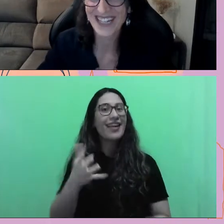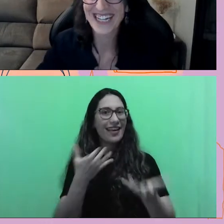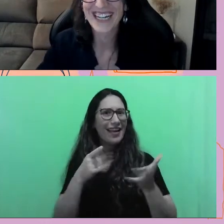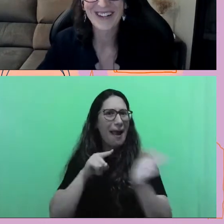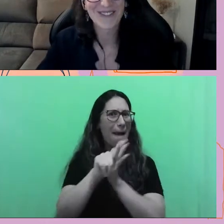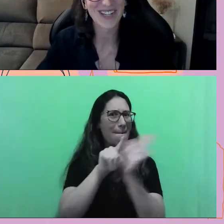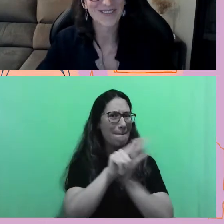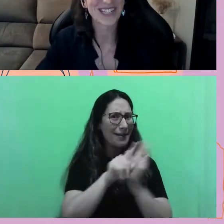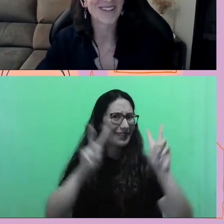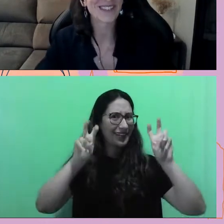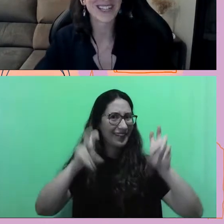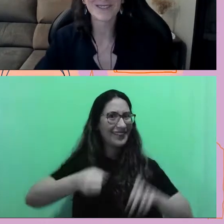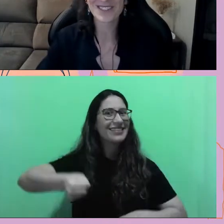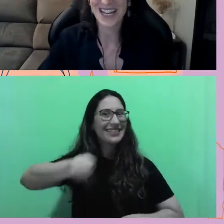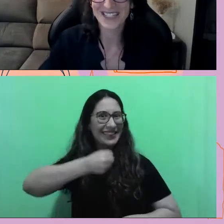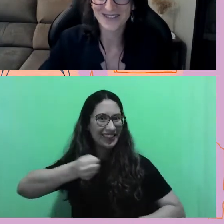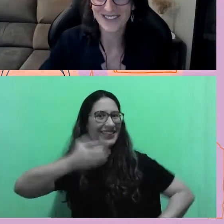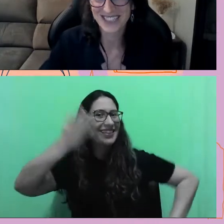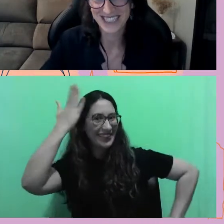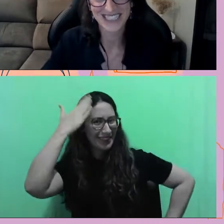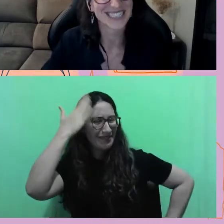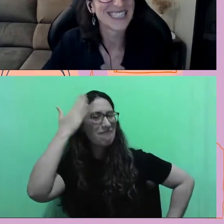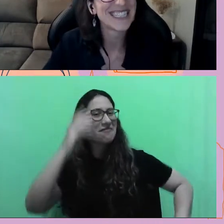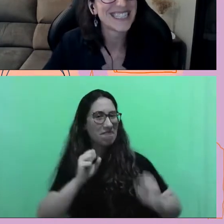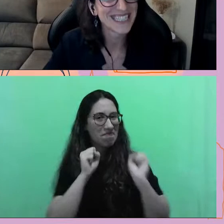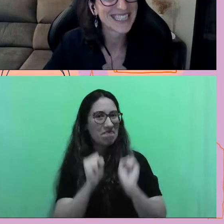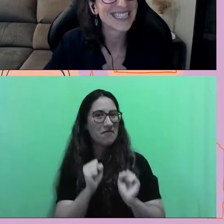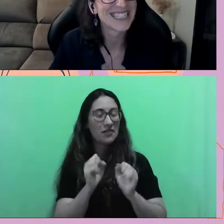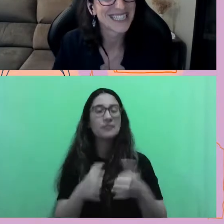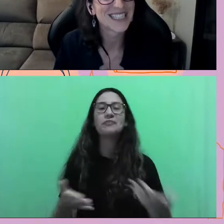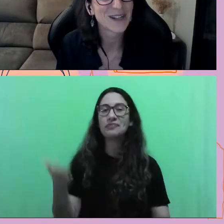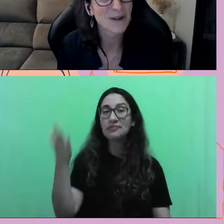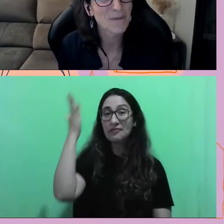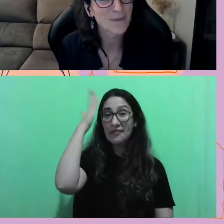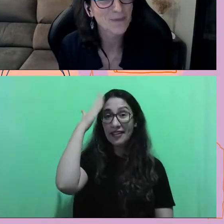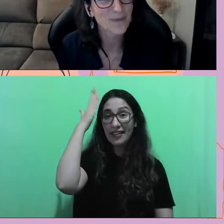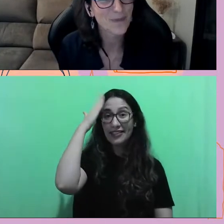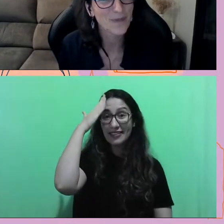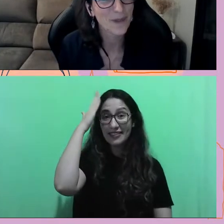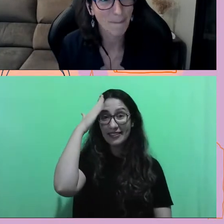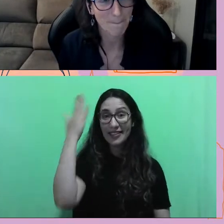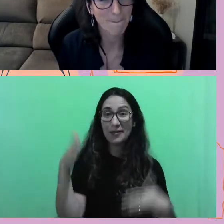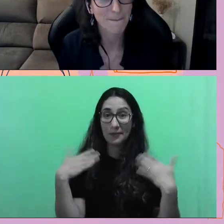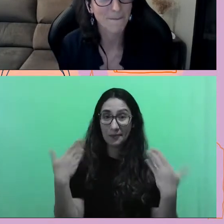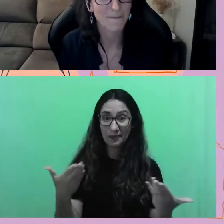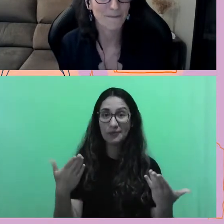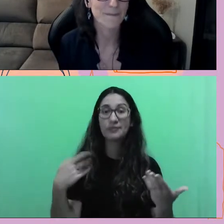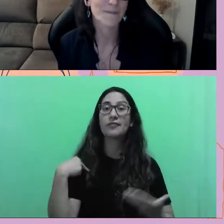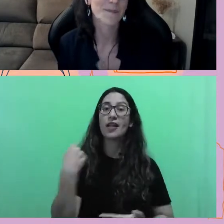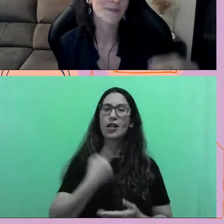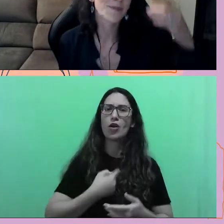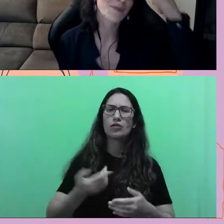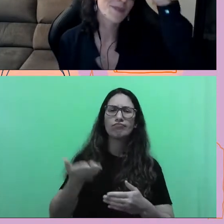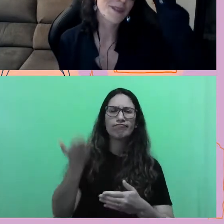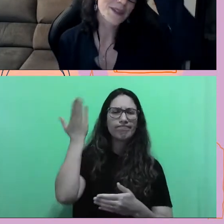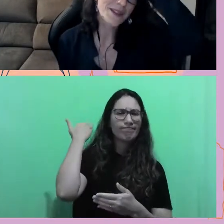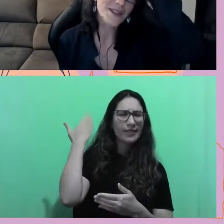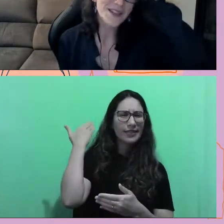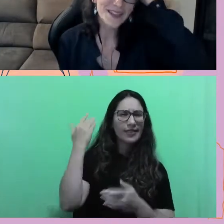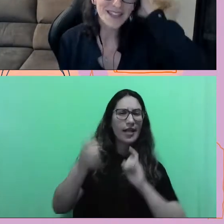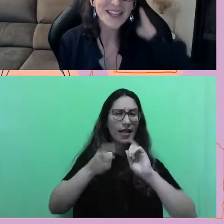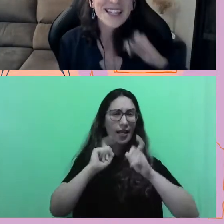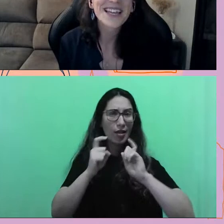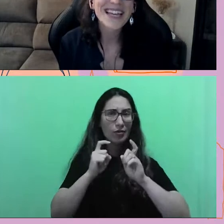só para ficar bem à vontade, viu? Vocês sabem que na nossa última reunião, eu tive que